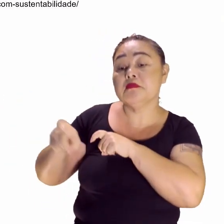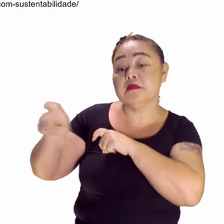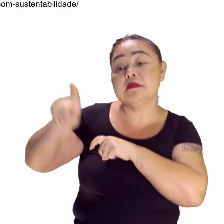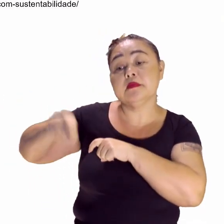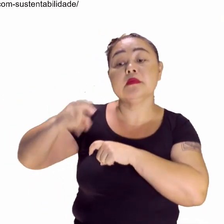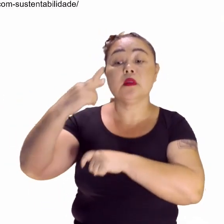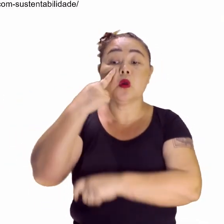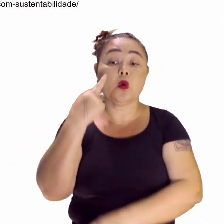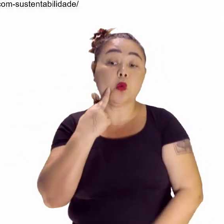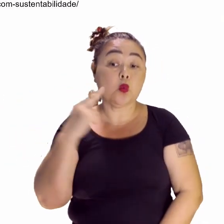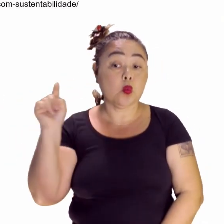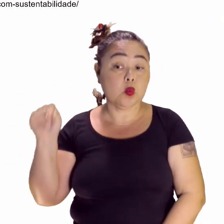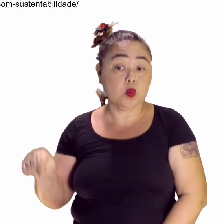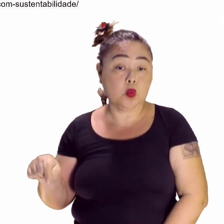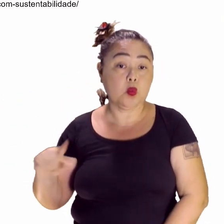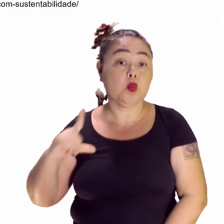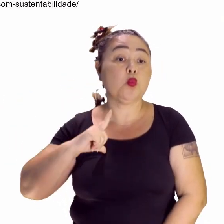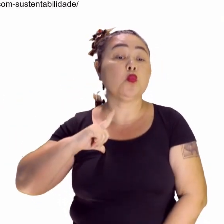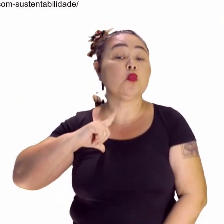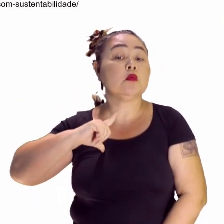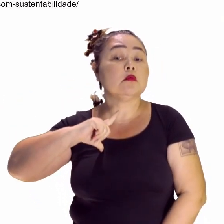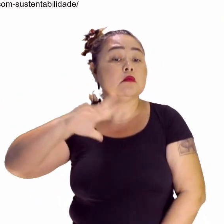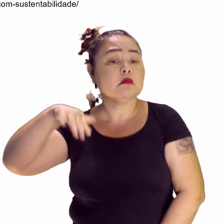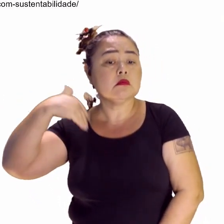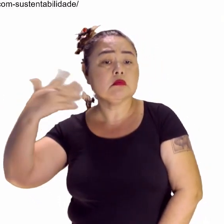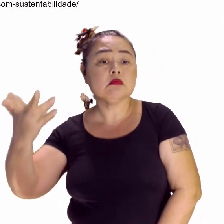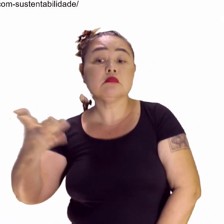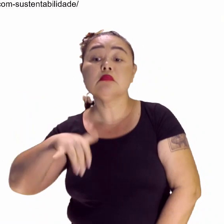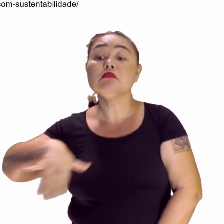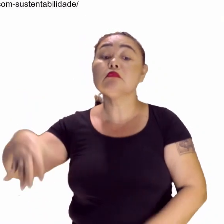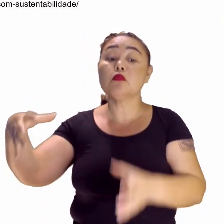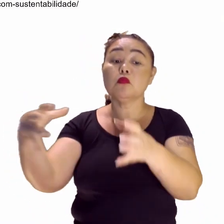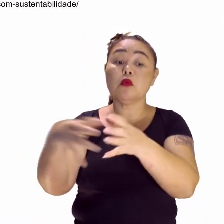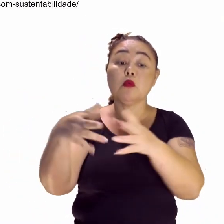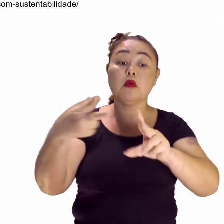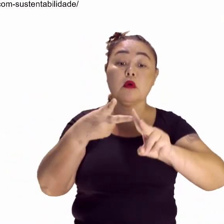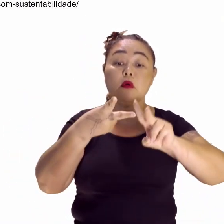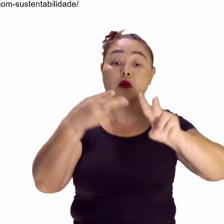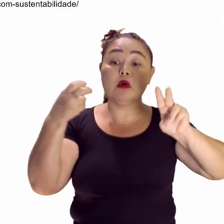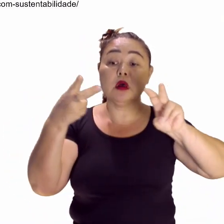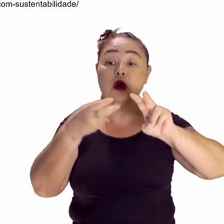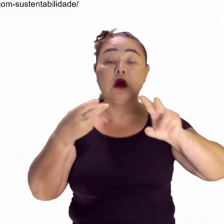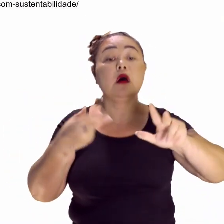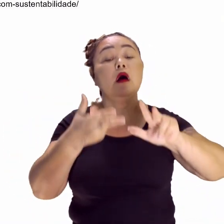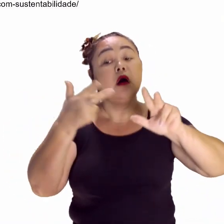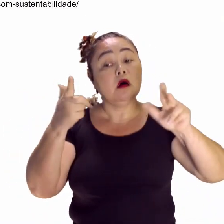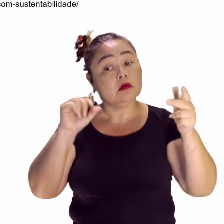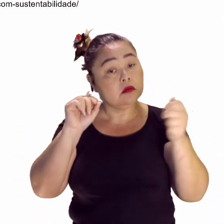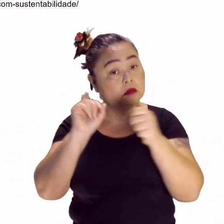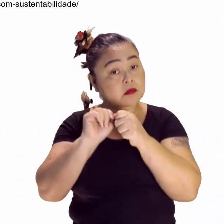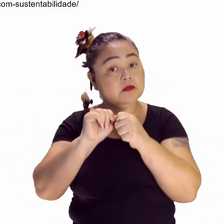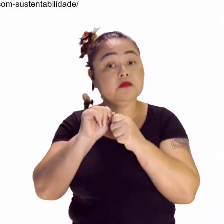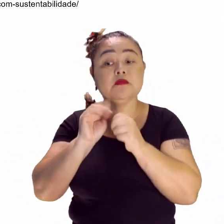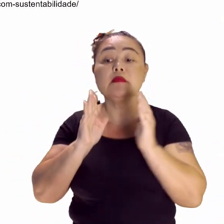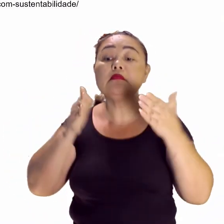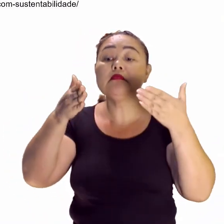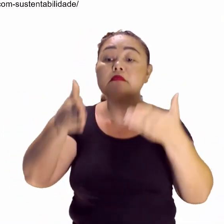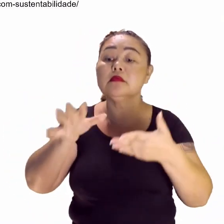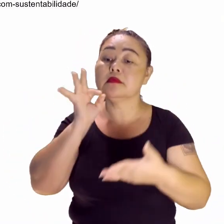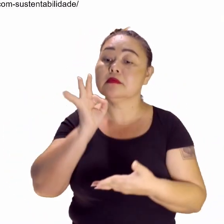Rondônia nós temos aí essa produção a partir das Comunidades indígenas ali na produção do café